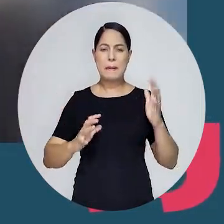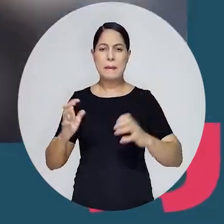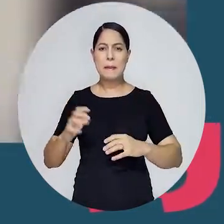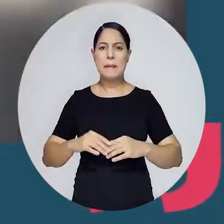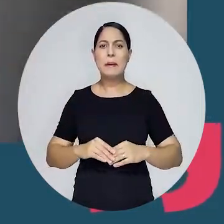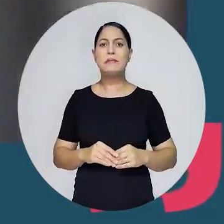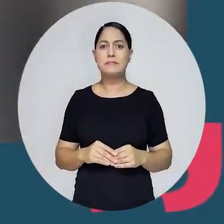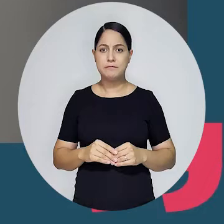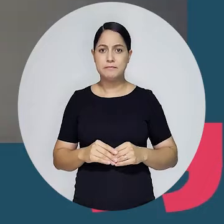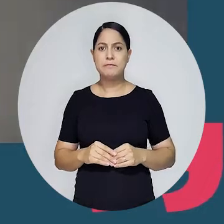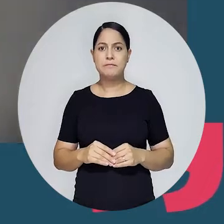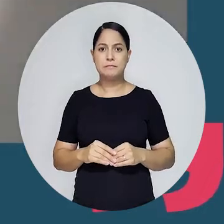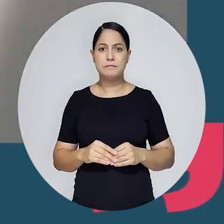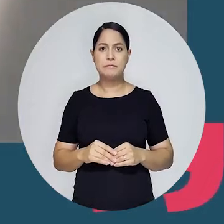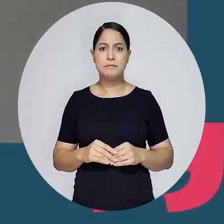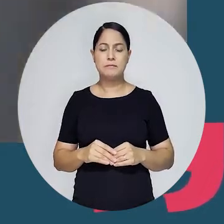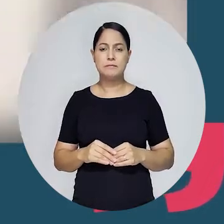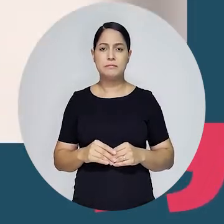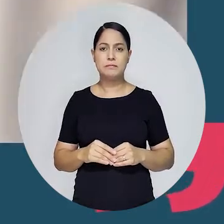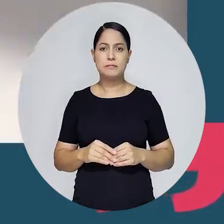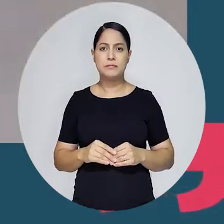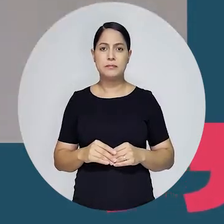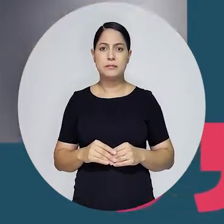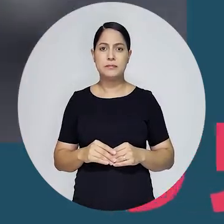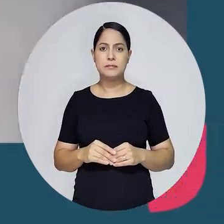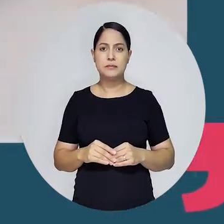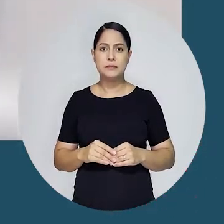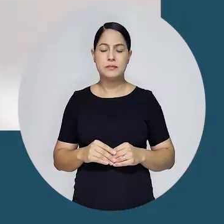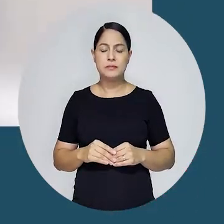lá, Tá ficando